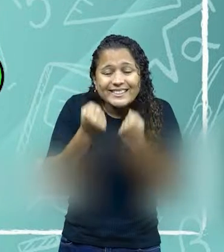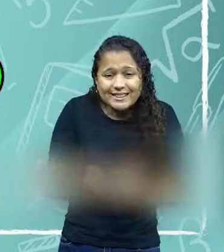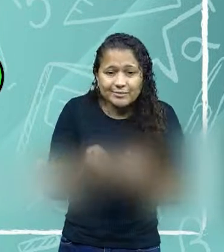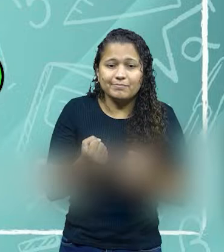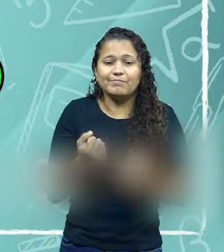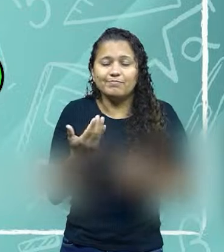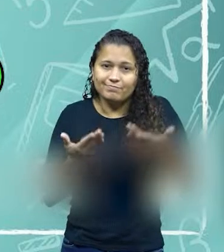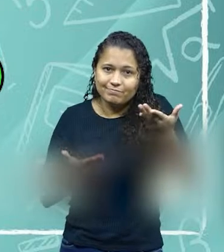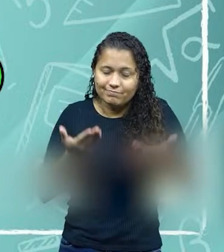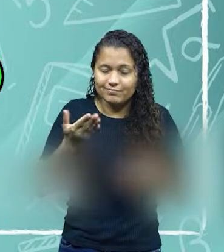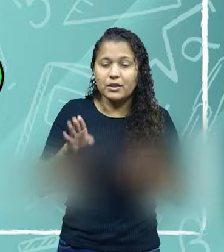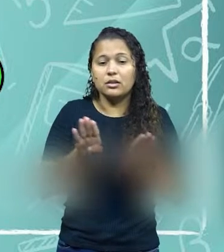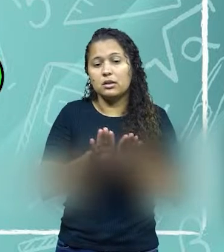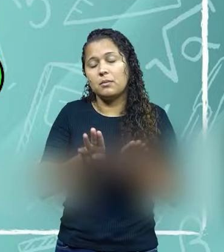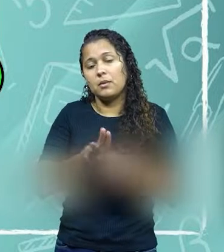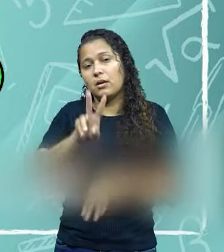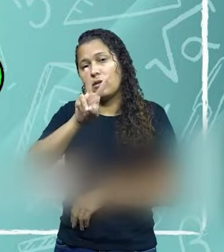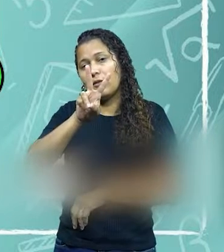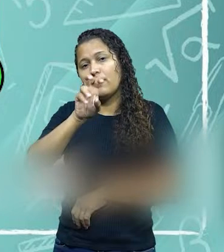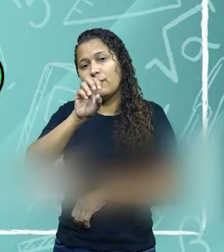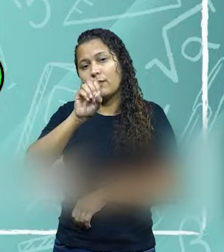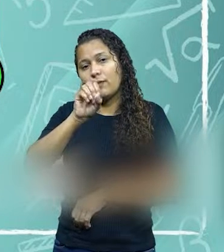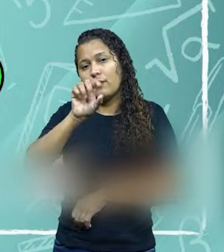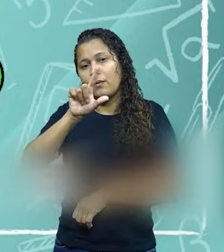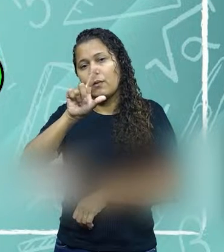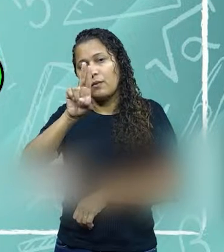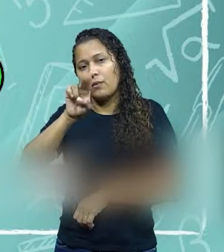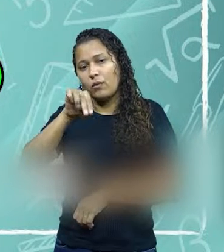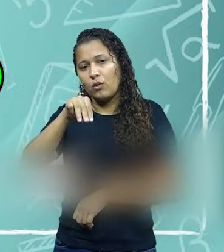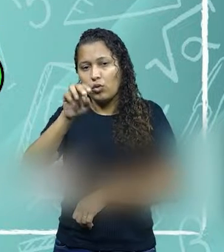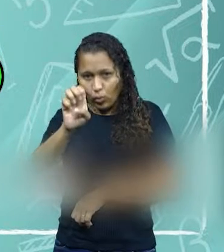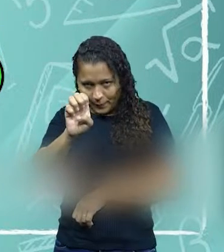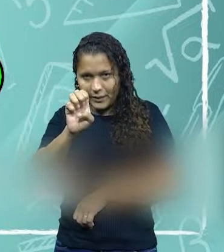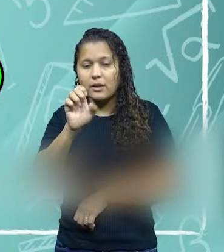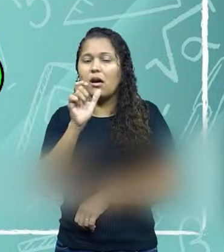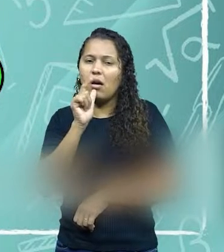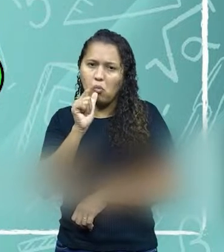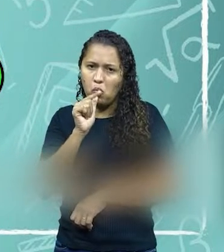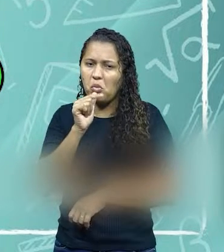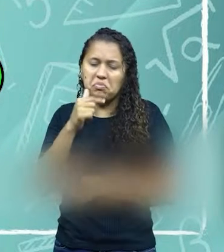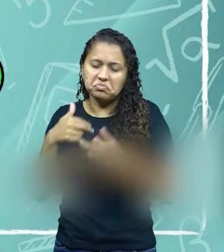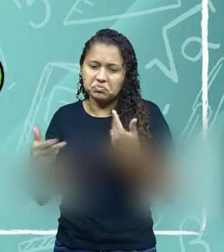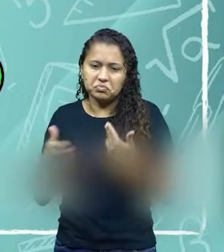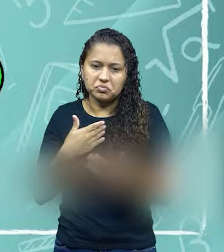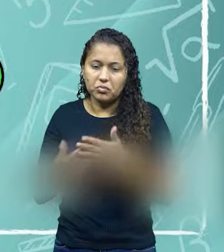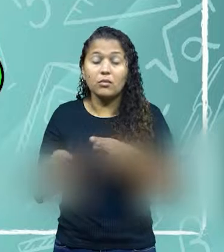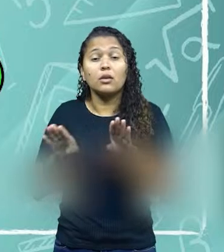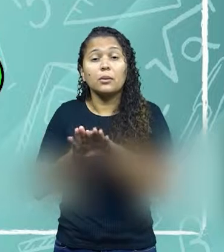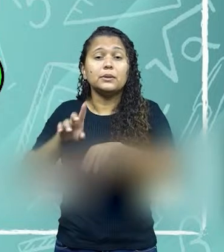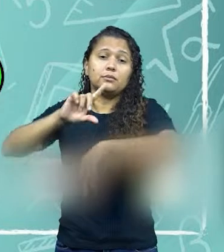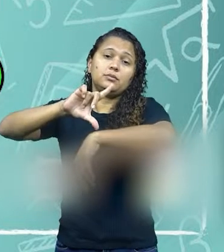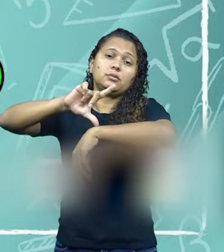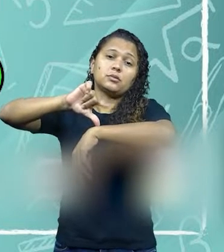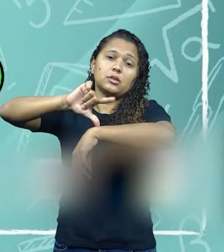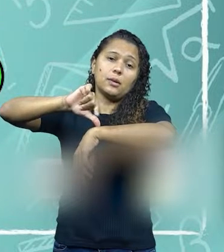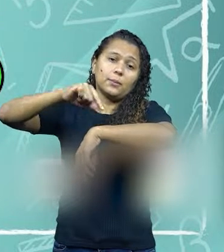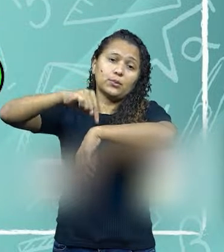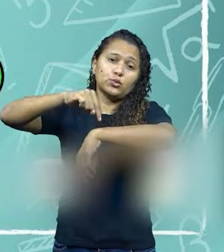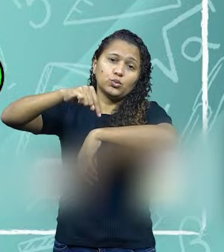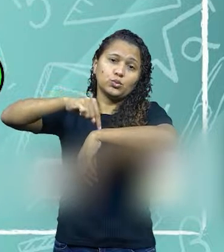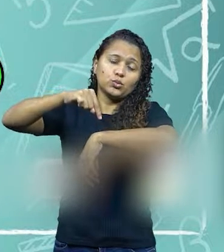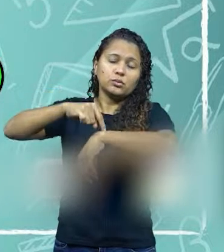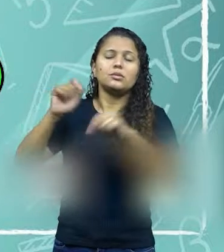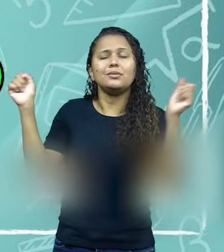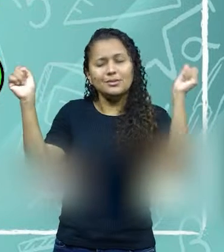medir o volume de uma matéria, de um líquido. Nós podemos medir o tempo, certo? Nós